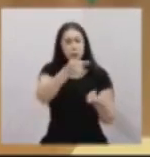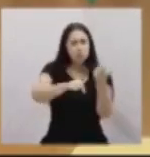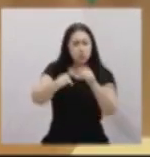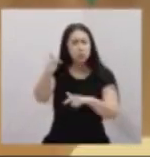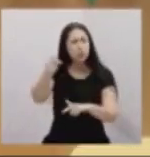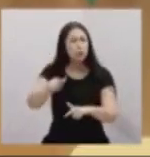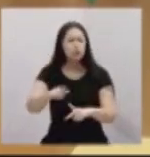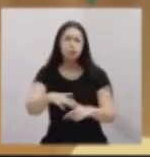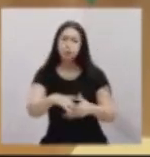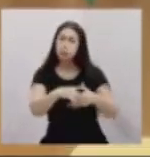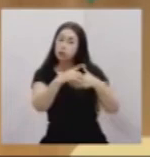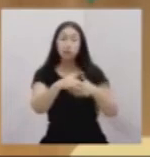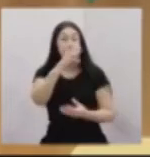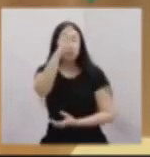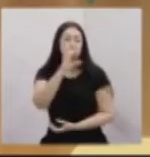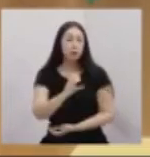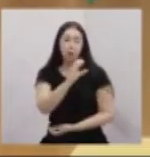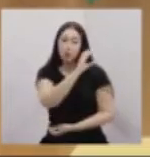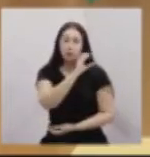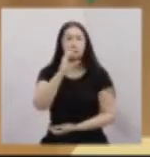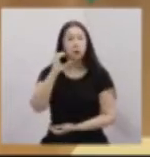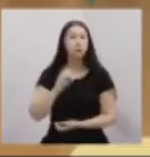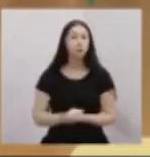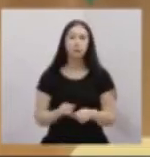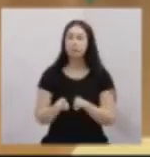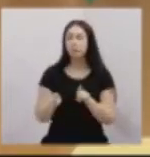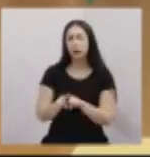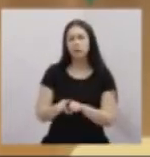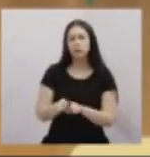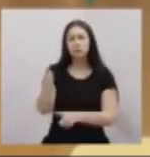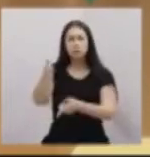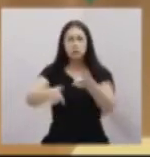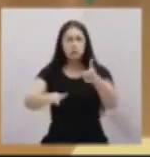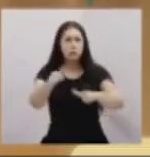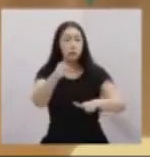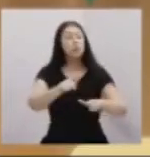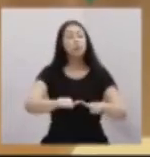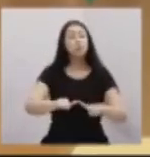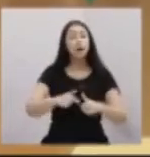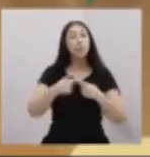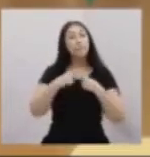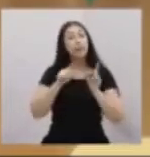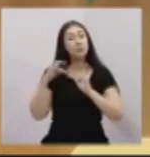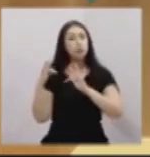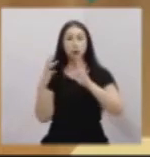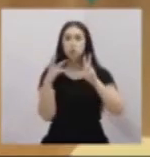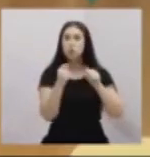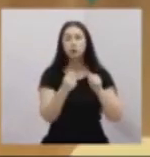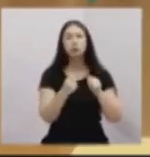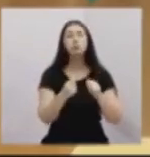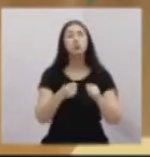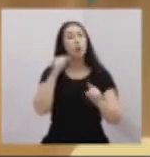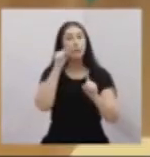homenagearam lideranças da Igreja Católica e também outro segmento. Todos têm como finalidade,